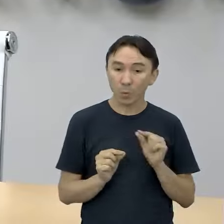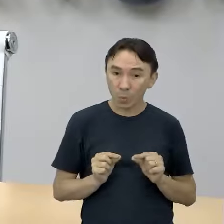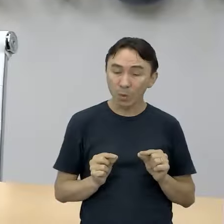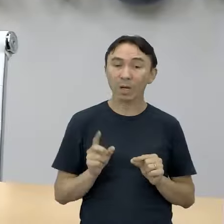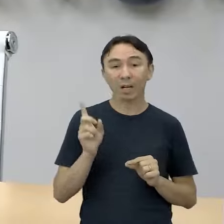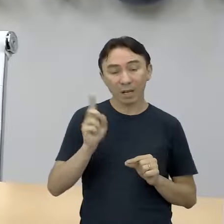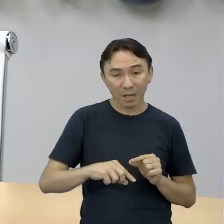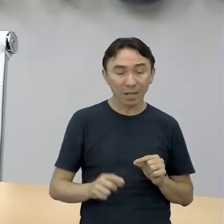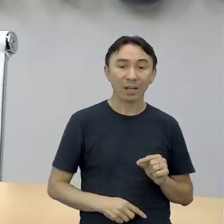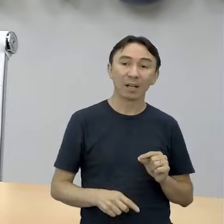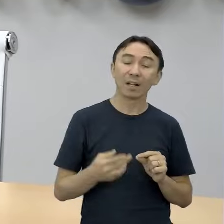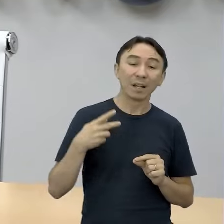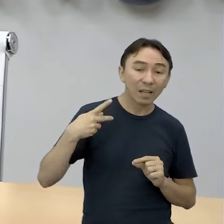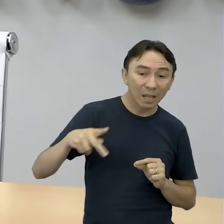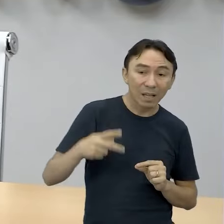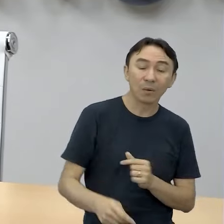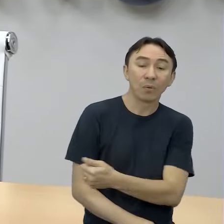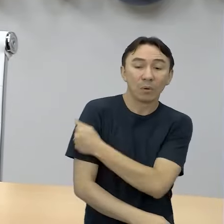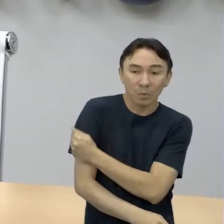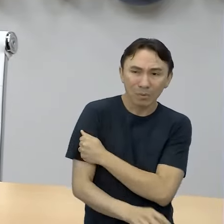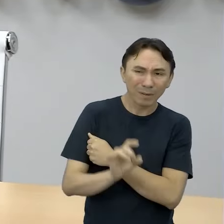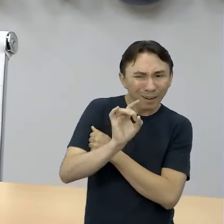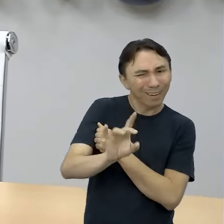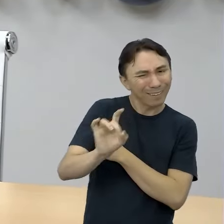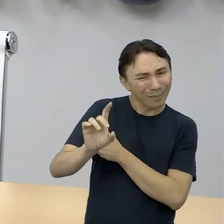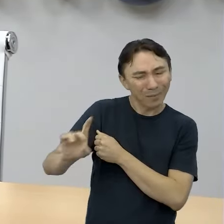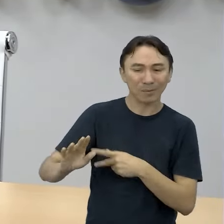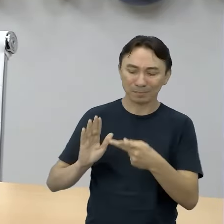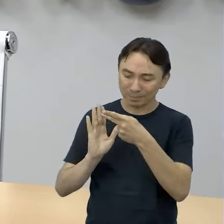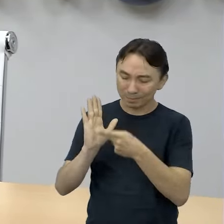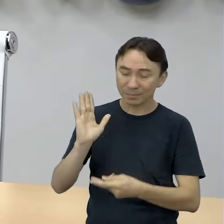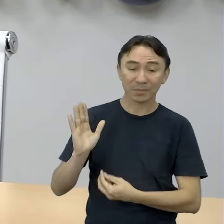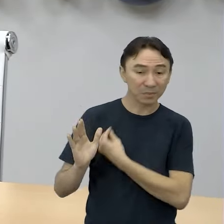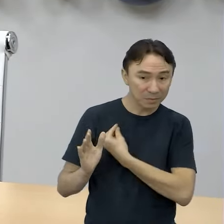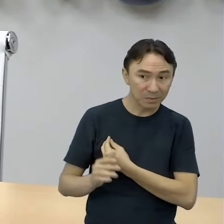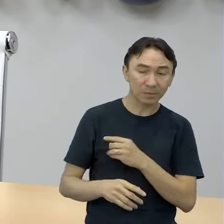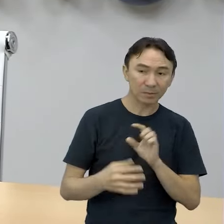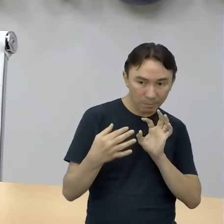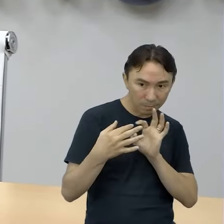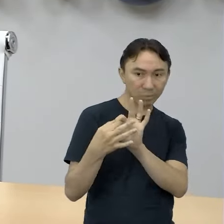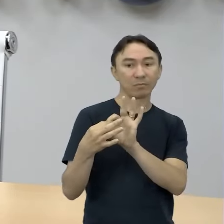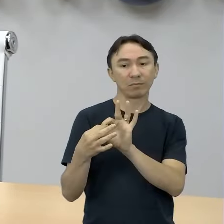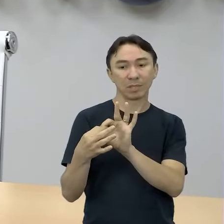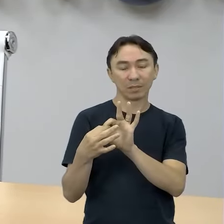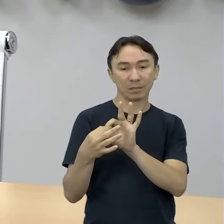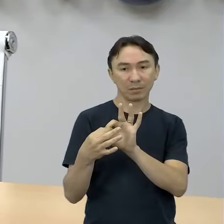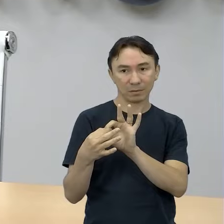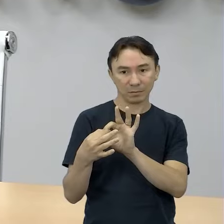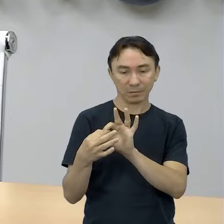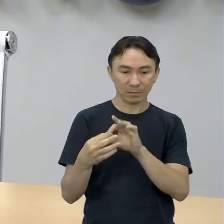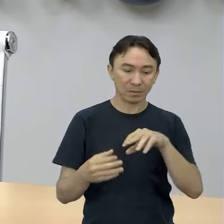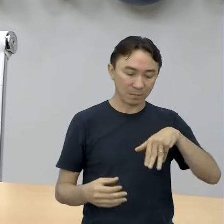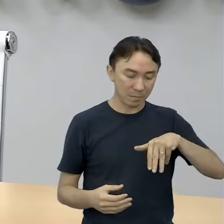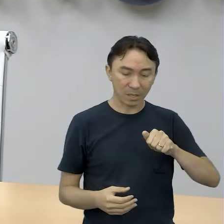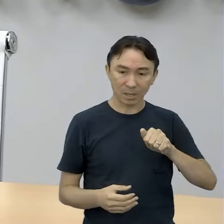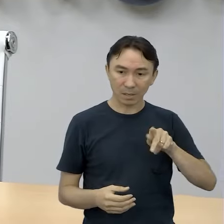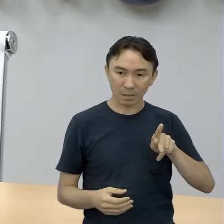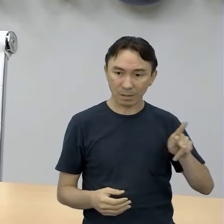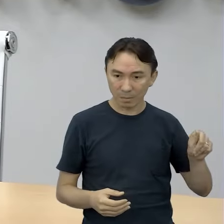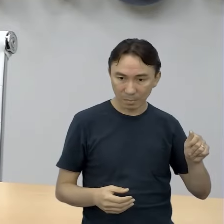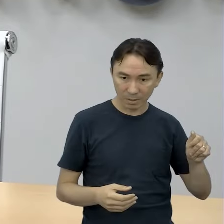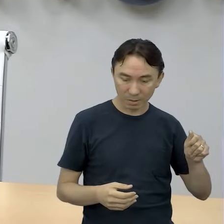de vida de cada um dos estudantes, né? É muito importante fazer essa conexão do mapa com o projeto de